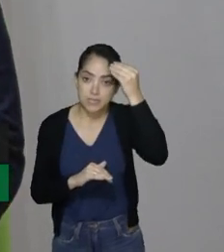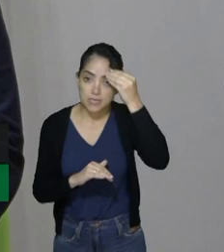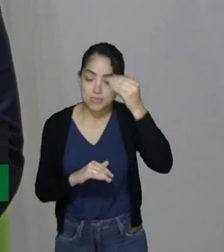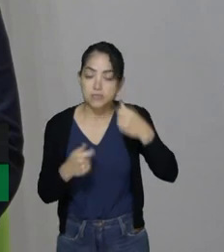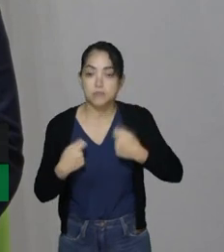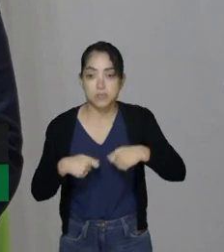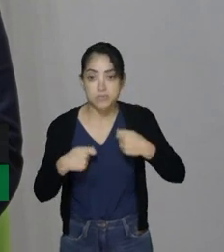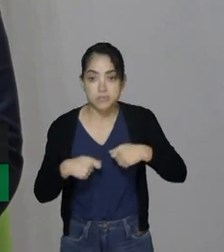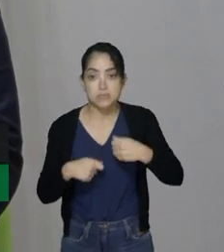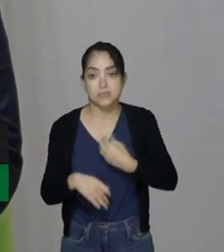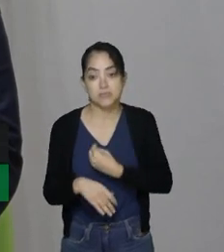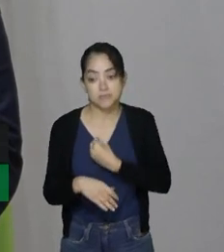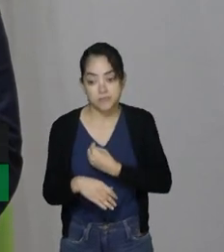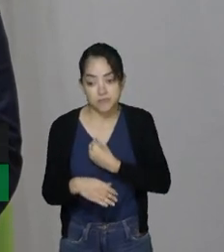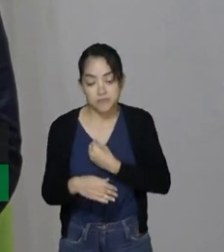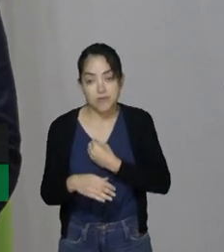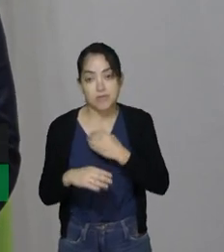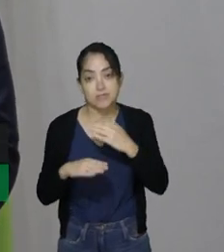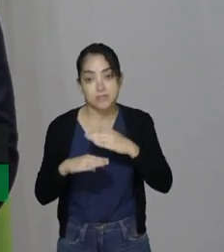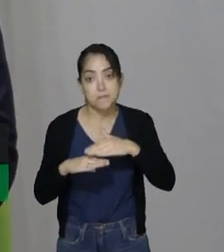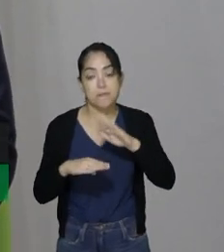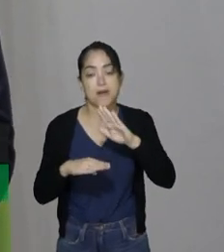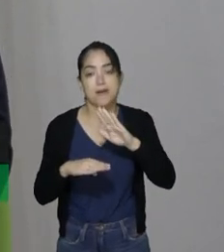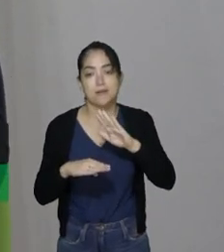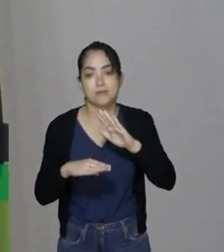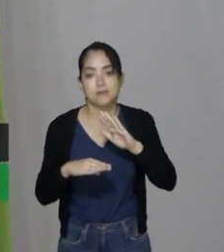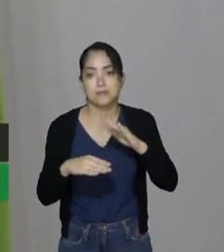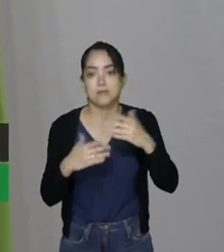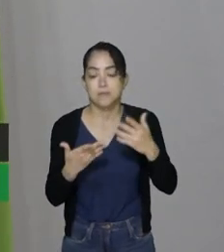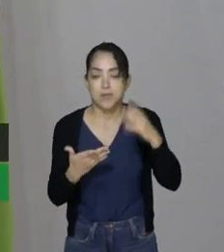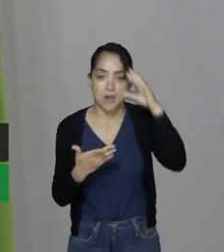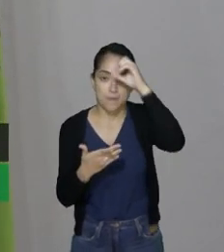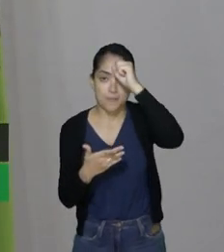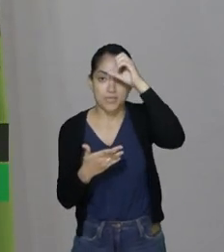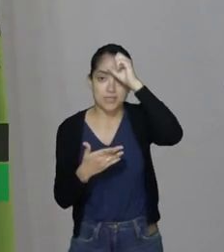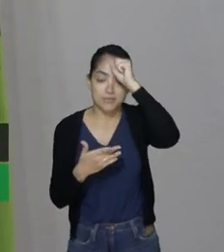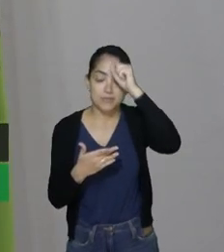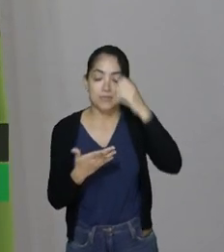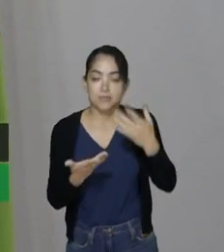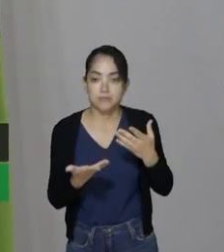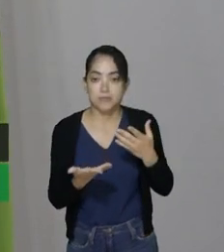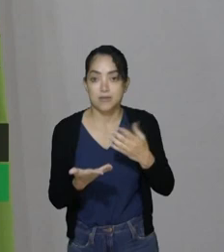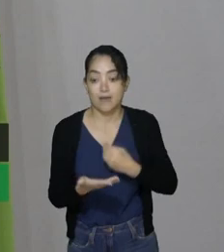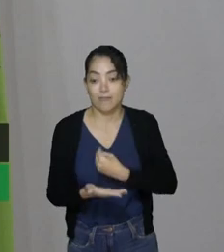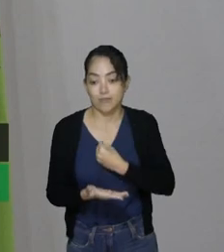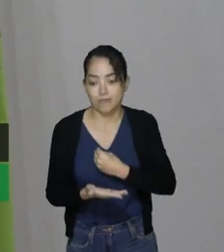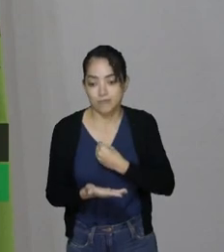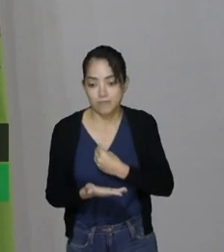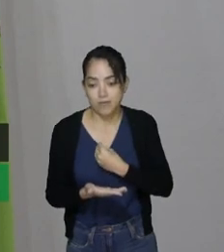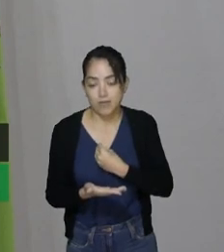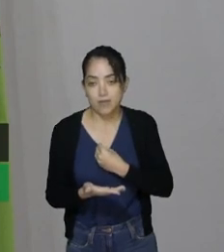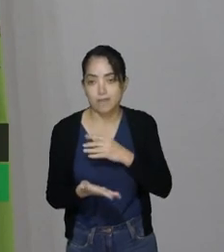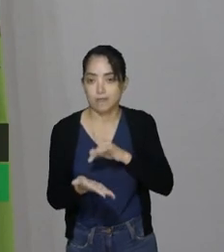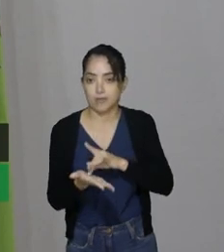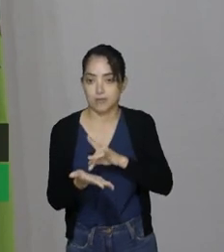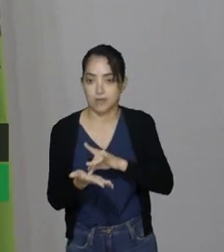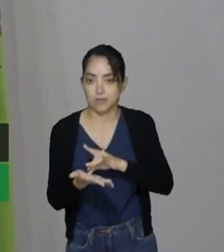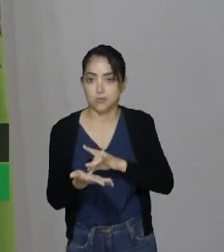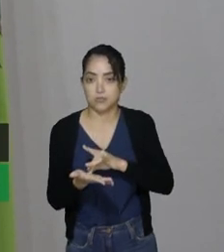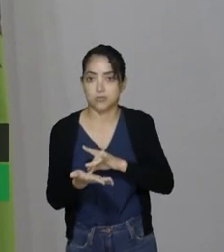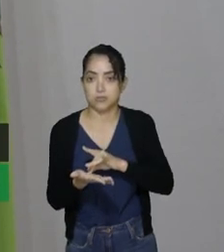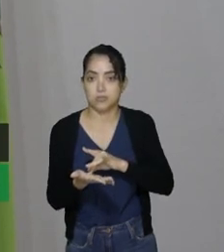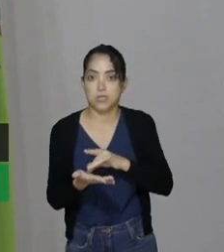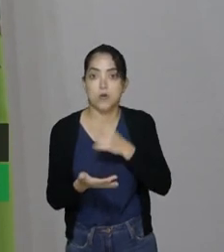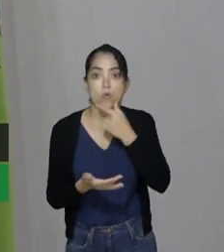um pouco mais, né, para poder aprender a viver com essa realidade. Dizia um grande estadista que o homem